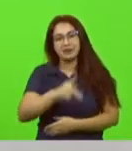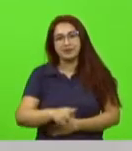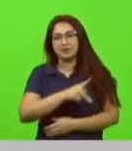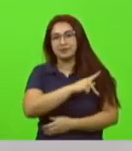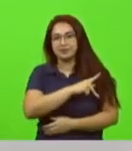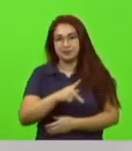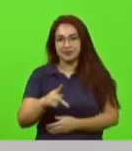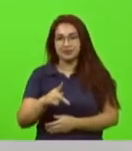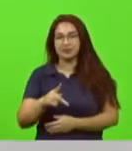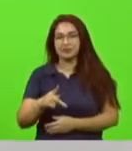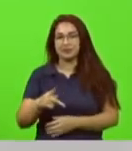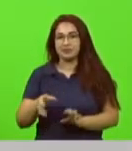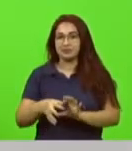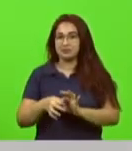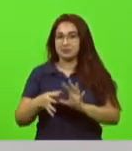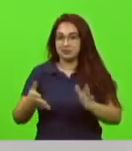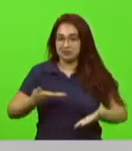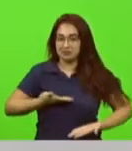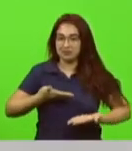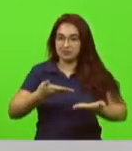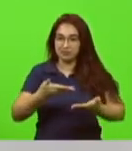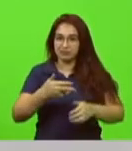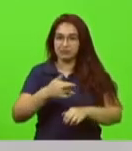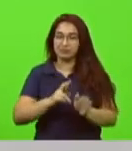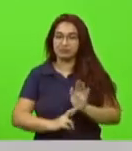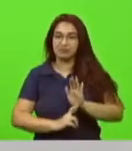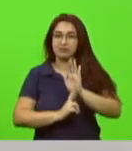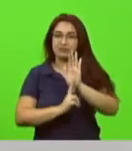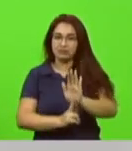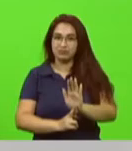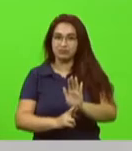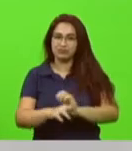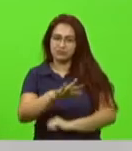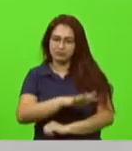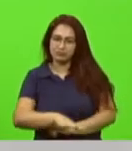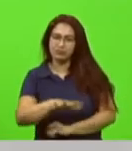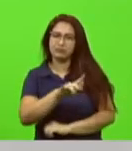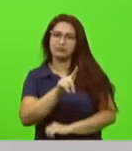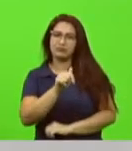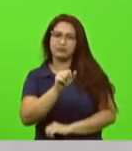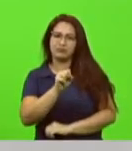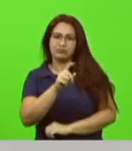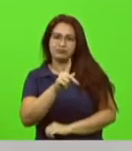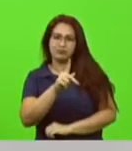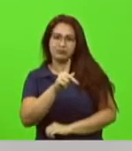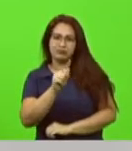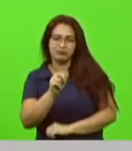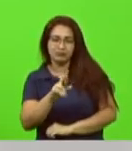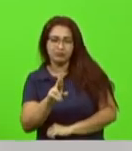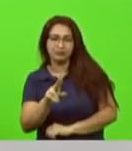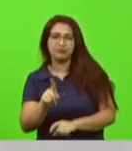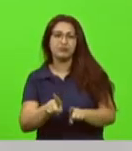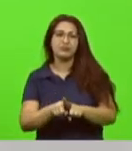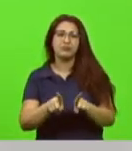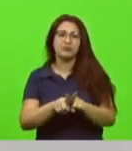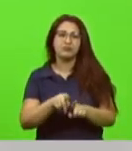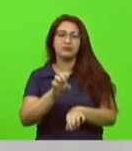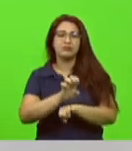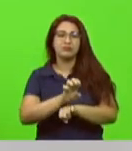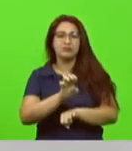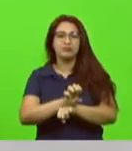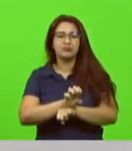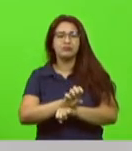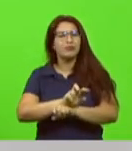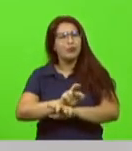me concedeu para estar representando a nossa região, o nosso Estado, principalmente também aquela companheirada